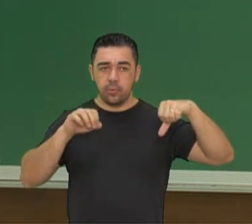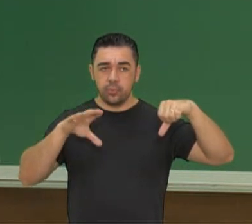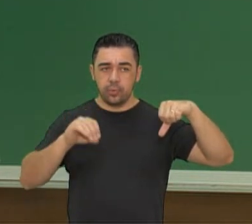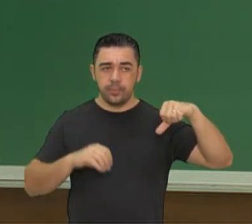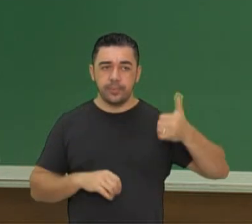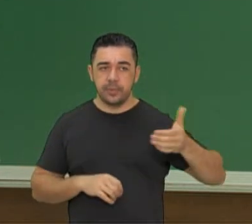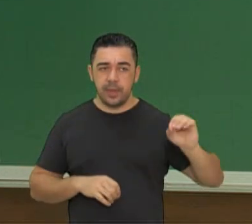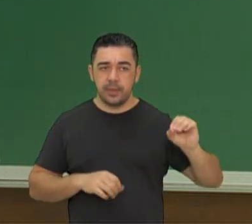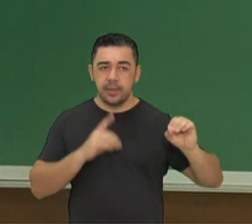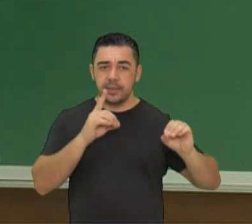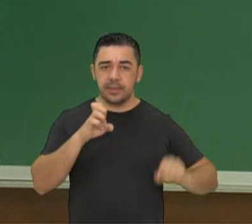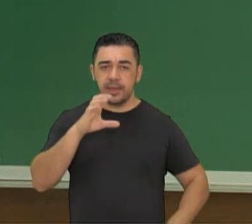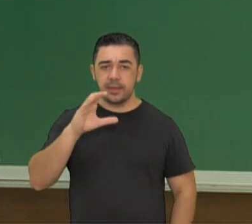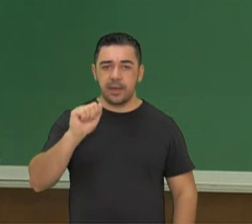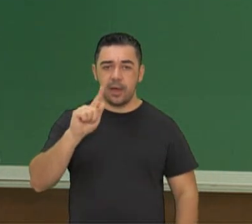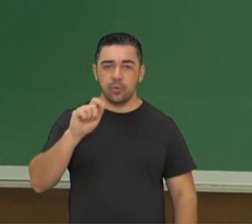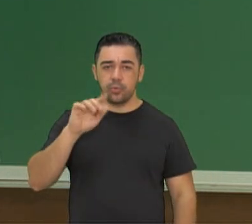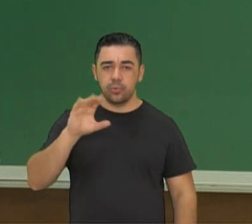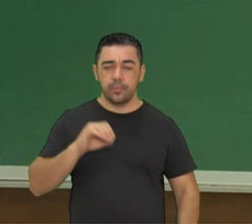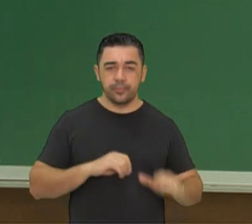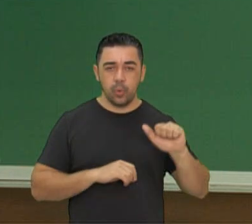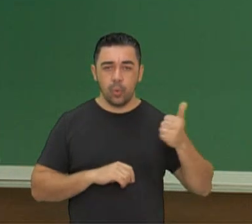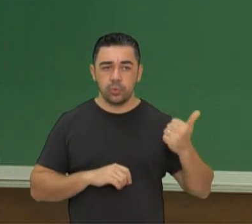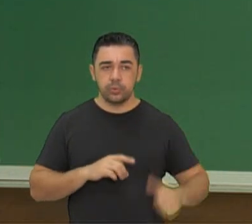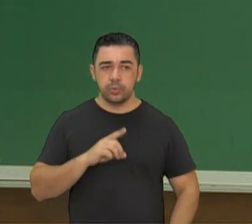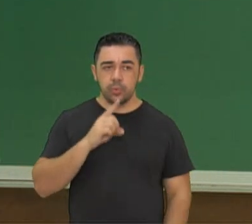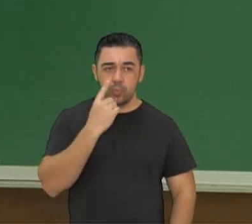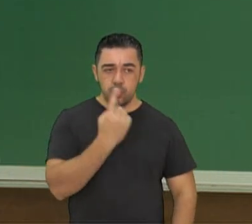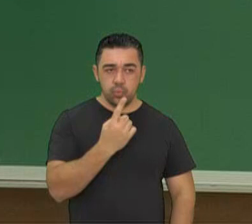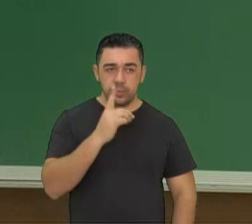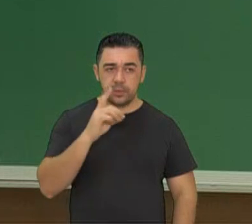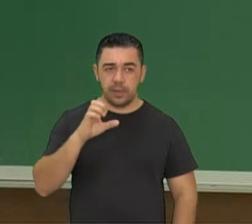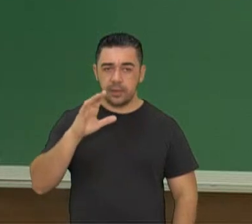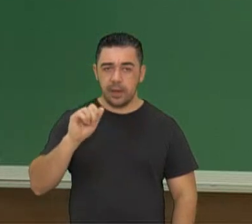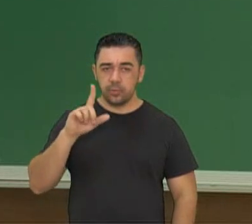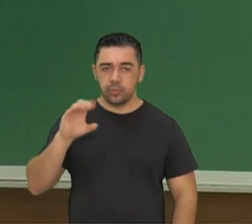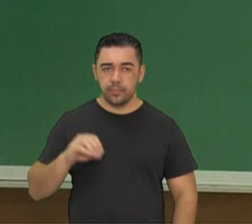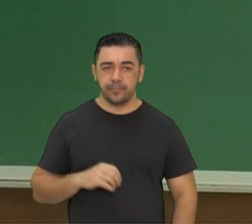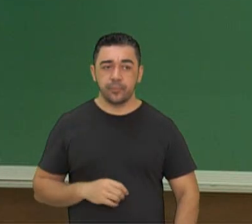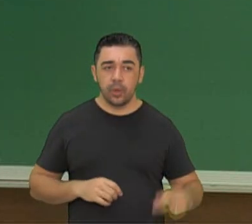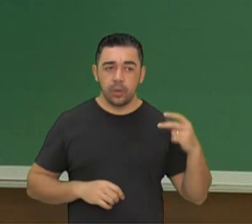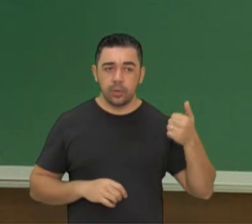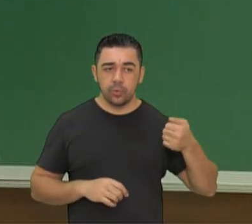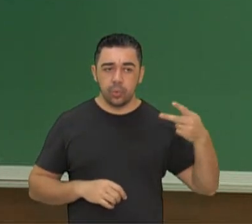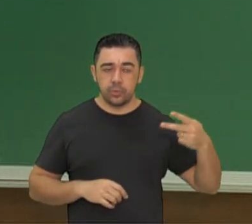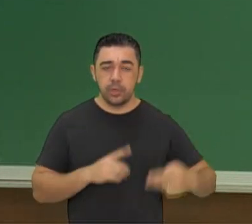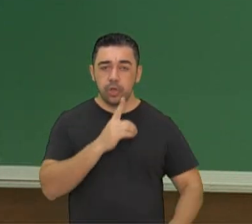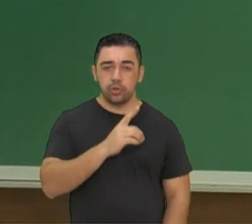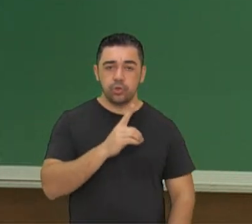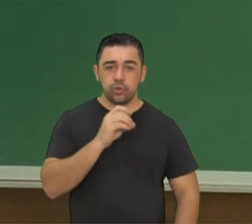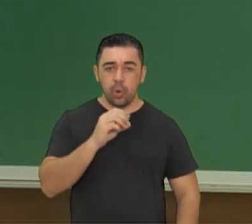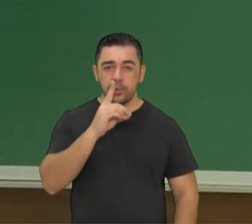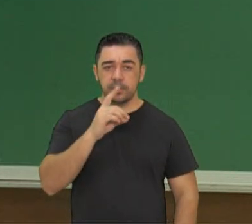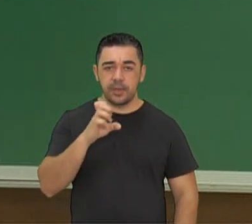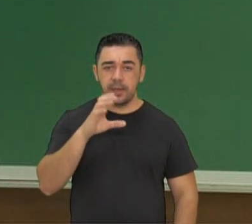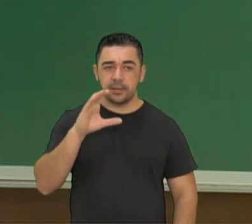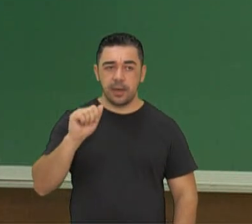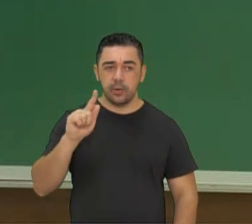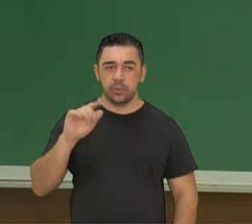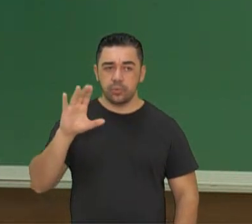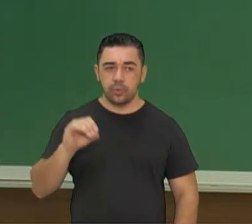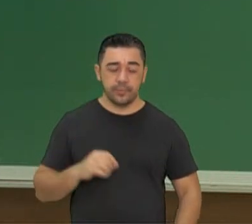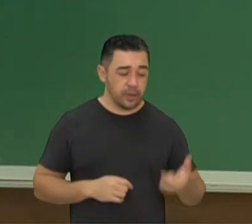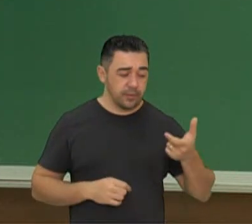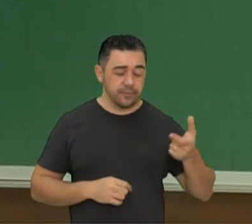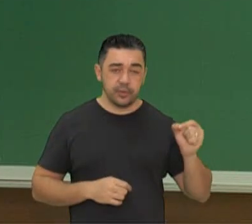é um decágono, 11 lados, um decágono, 12 lados, dodecágono e 20 lados,